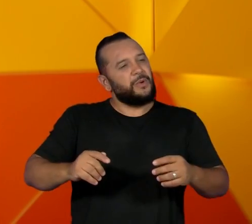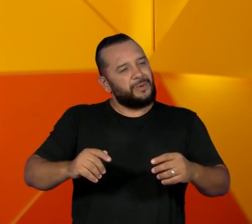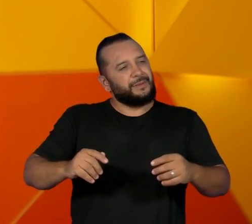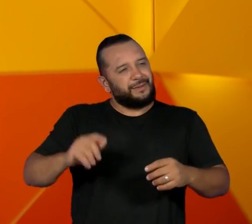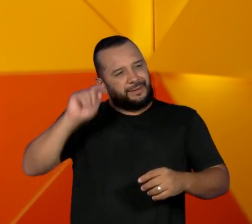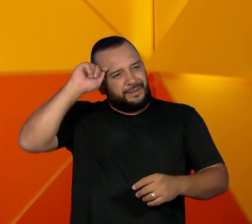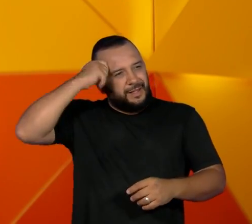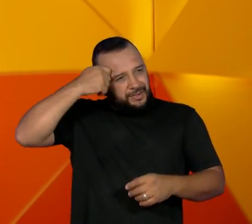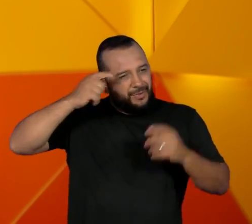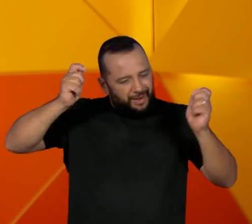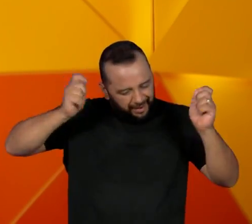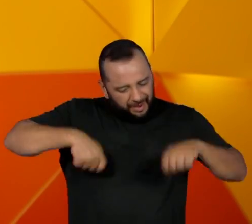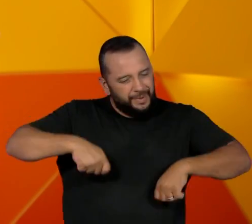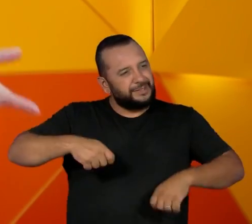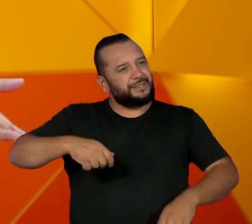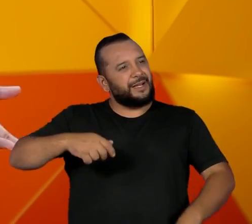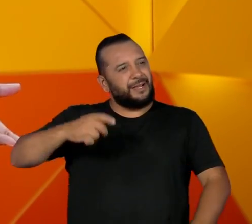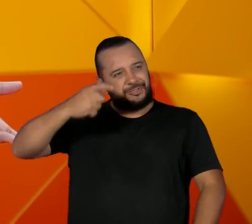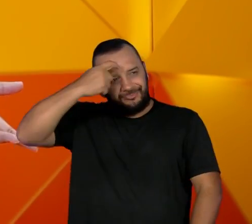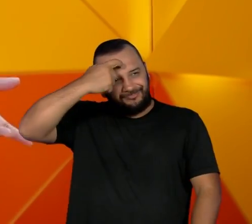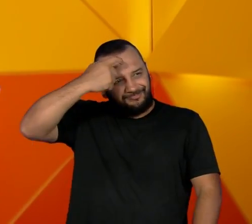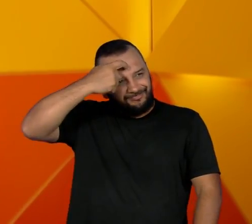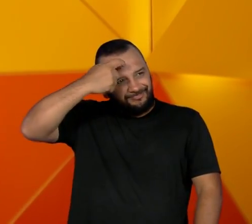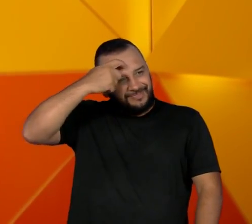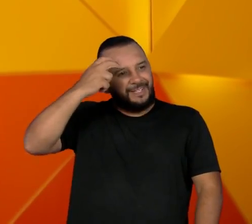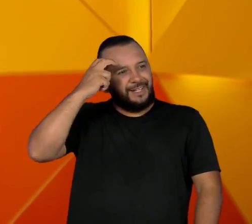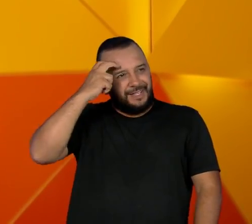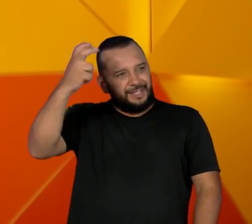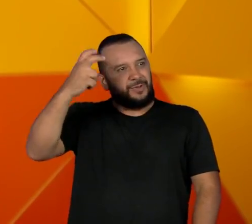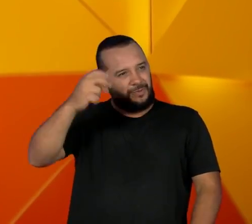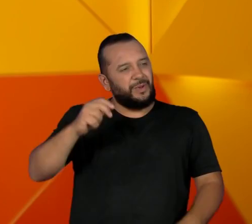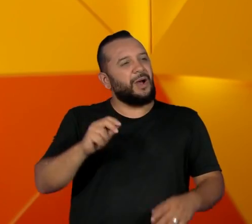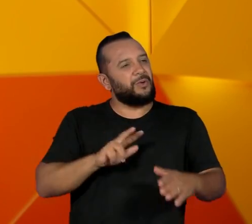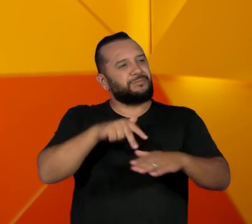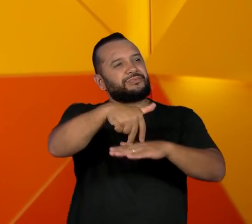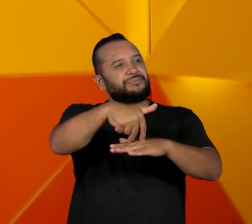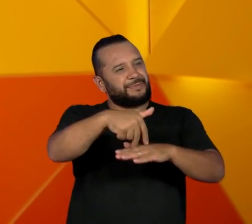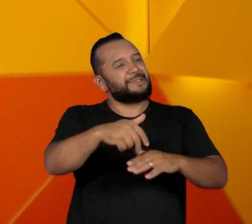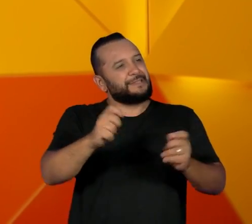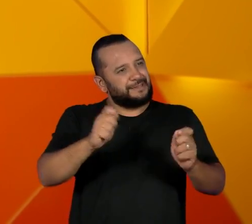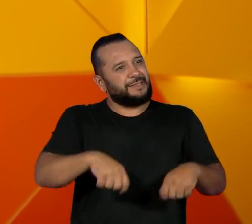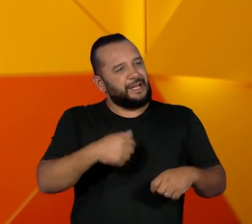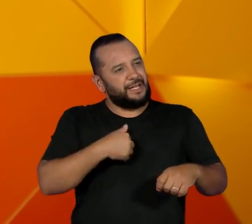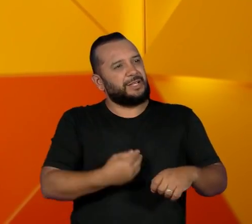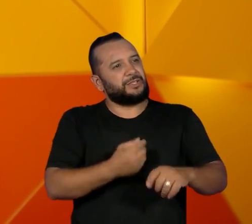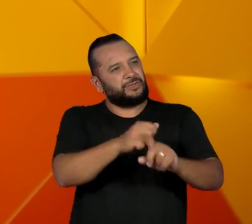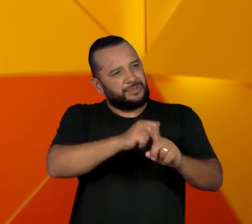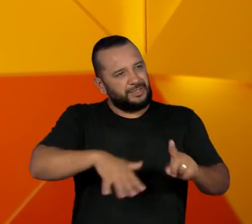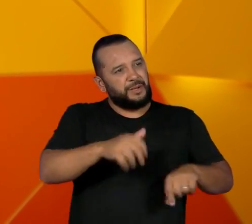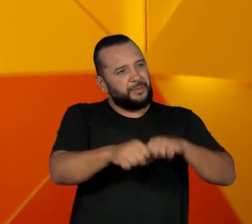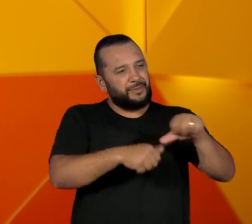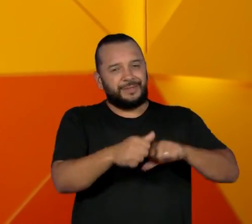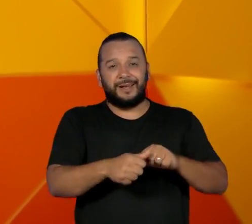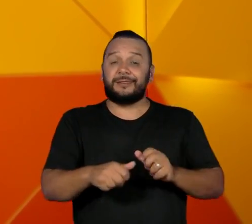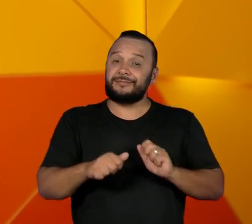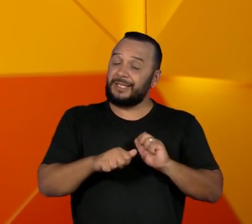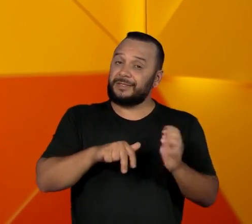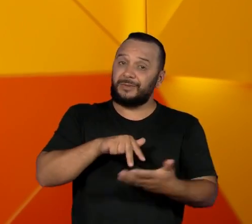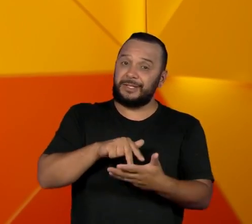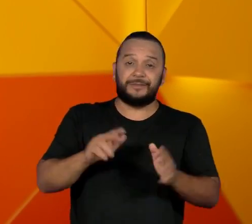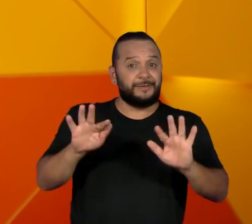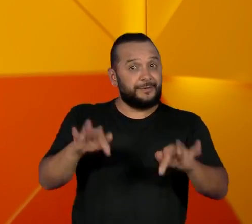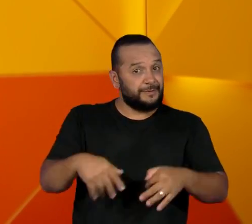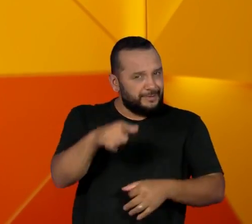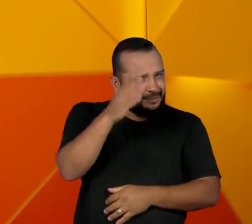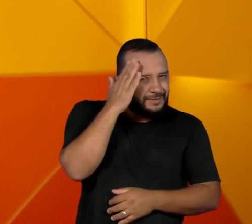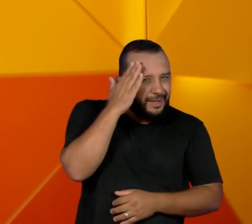intelectual, a nossa expertise para transformar o mundo. Muito obrigada. Prazer. E o Estação Livre vai ficando por aqui, mas